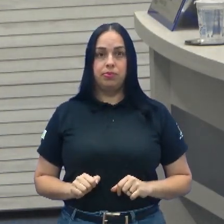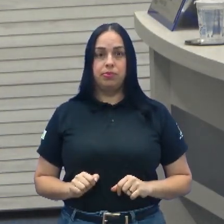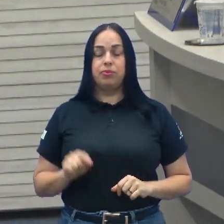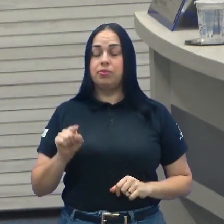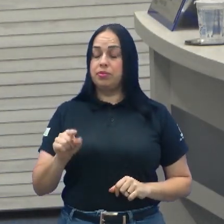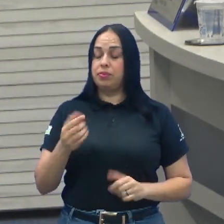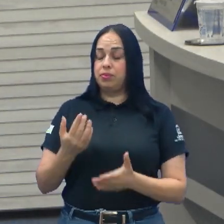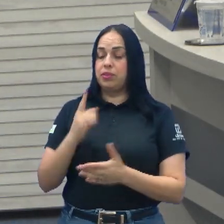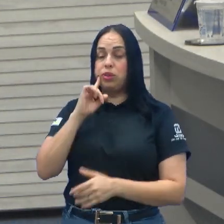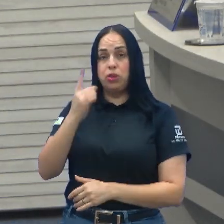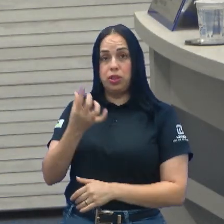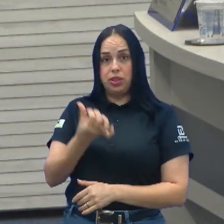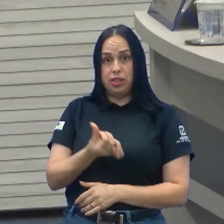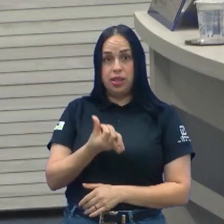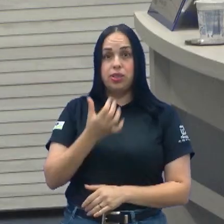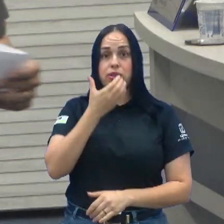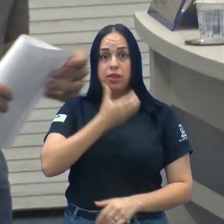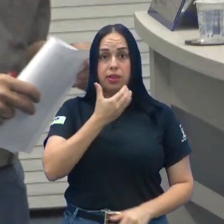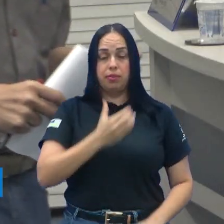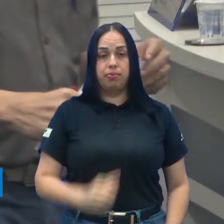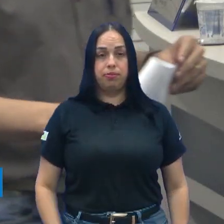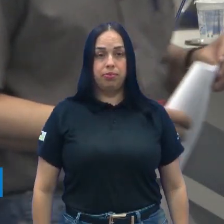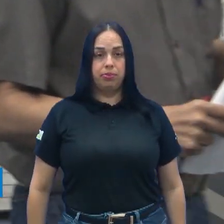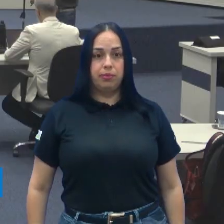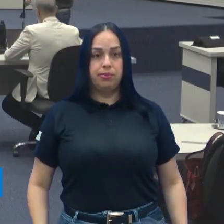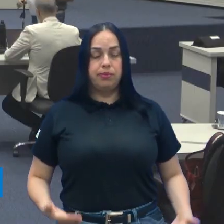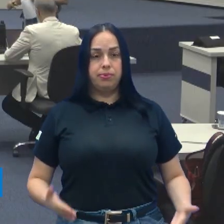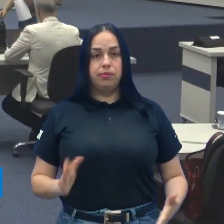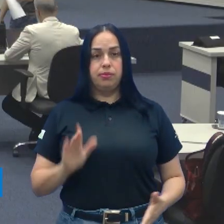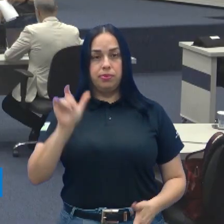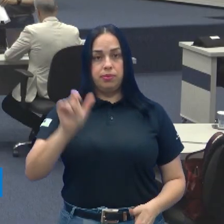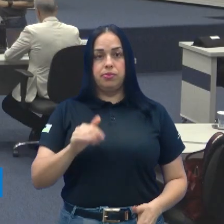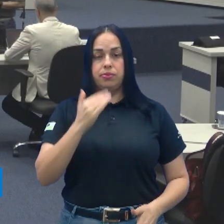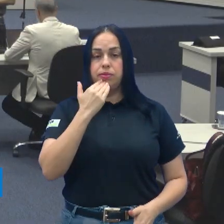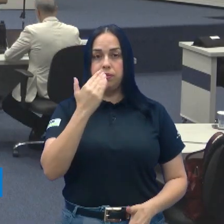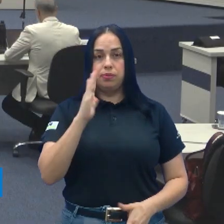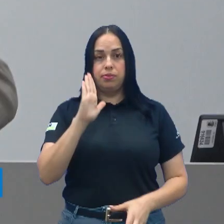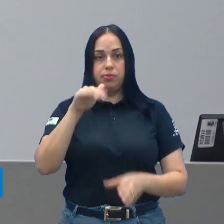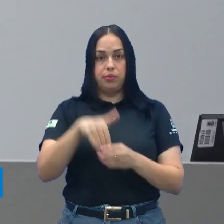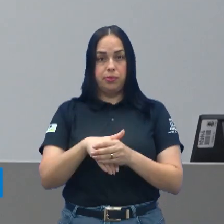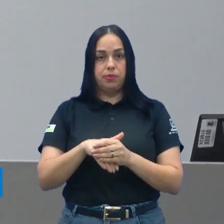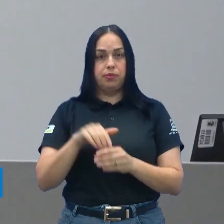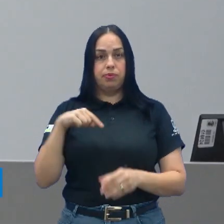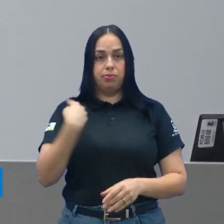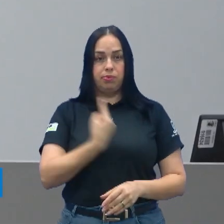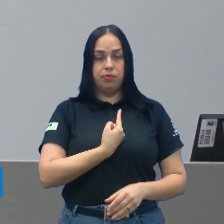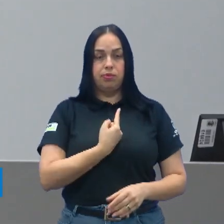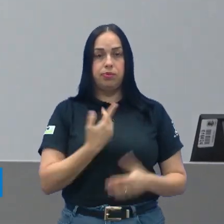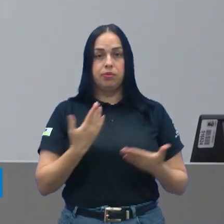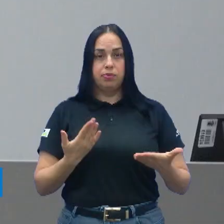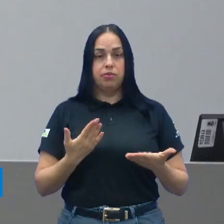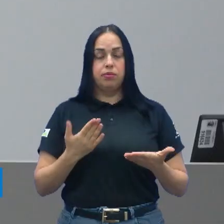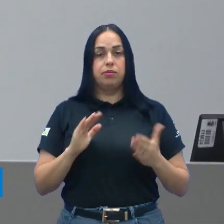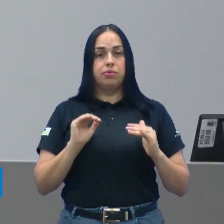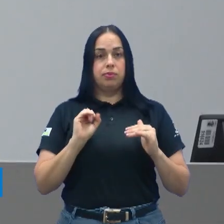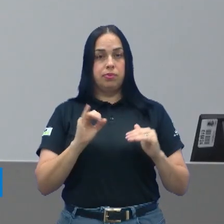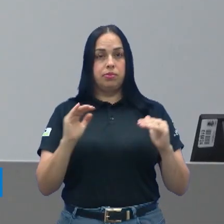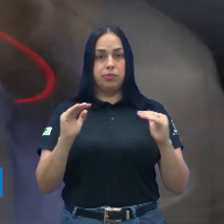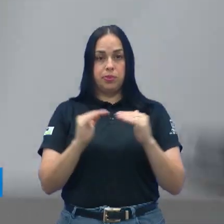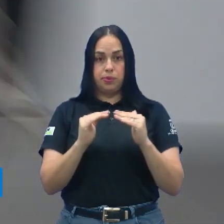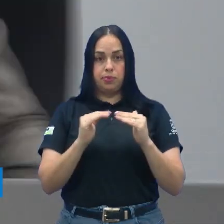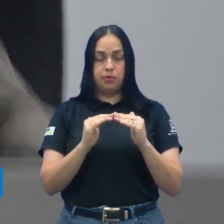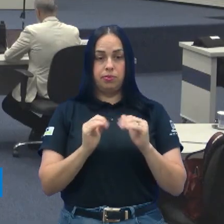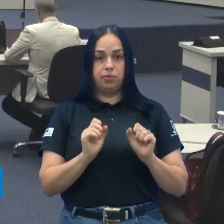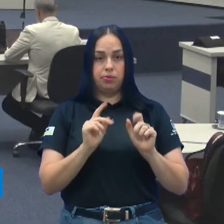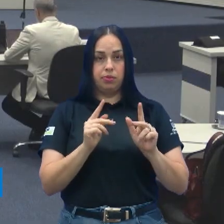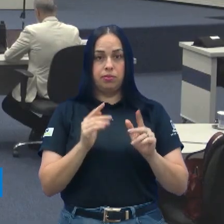de 2025. Em votação, o pedido verbal do vereador Zé Luiz. Vereadores favoráveis permaneçam como estão, os